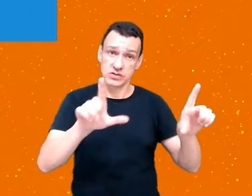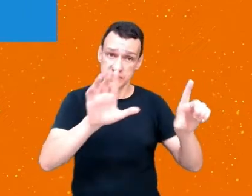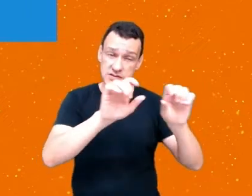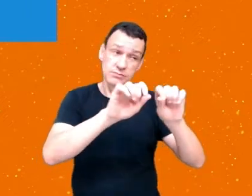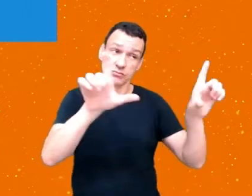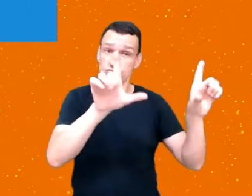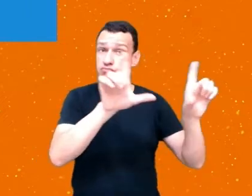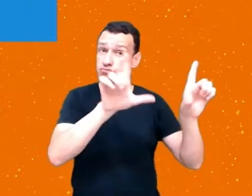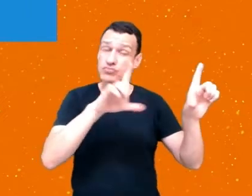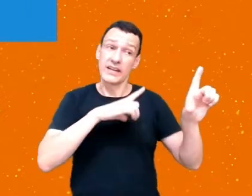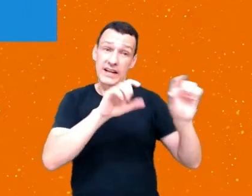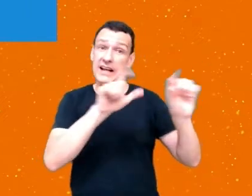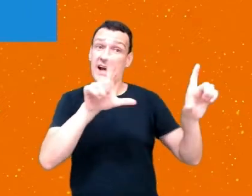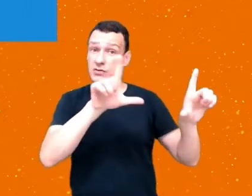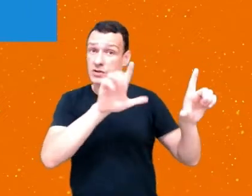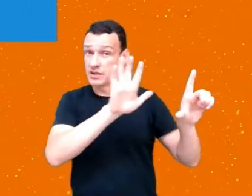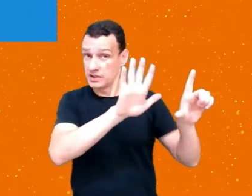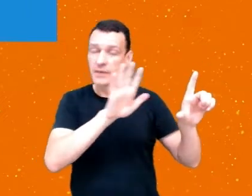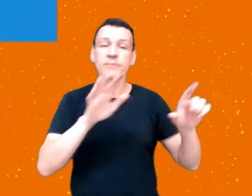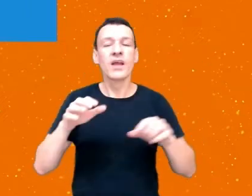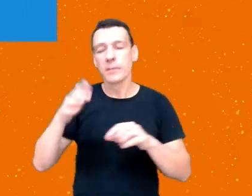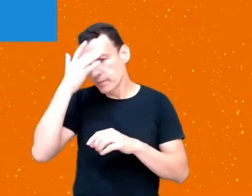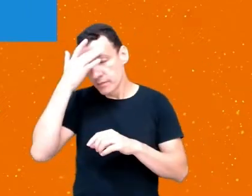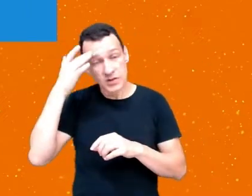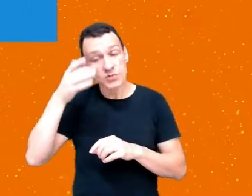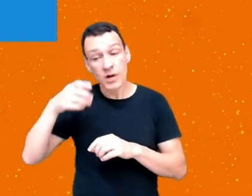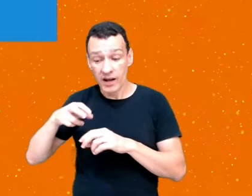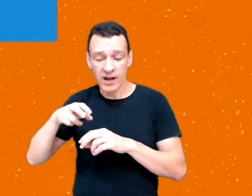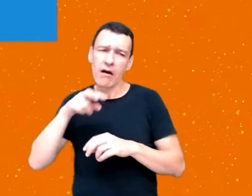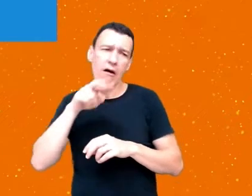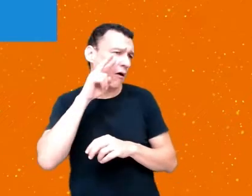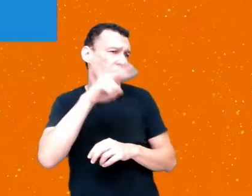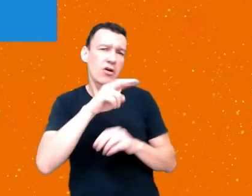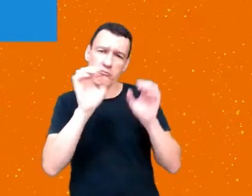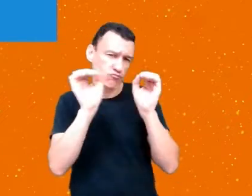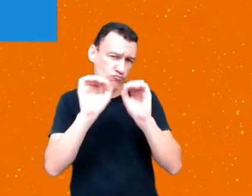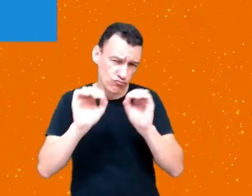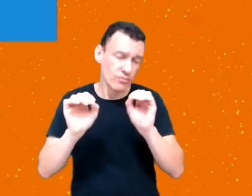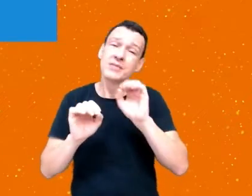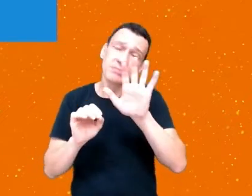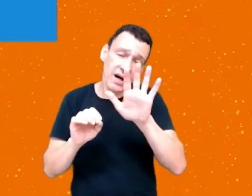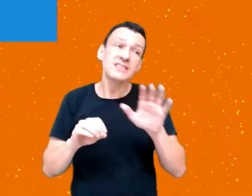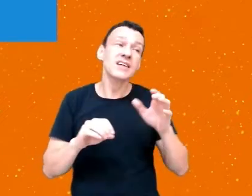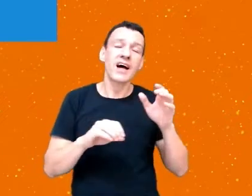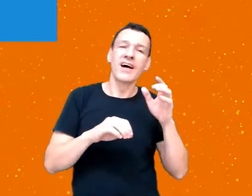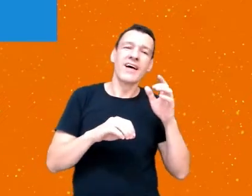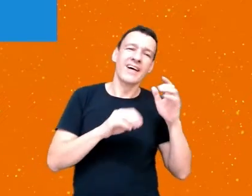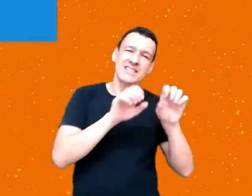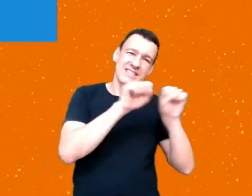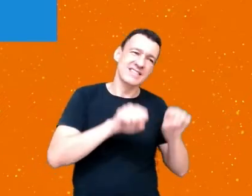naquele momento tá mas automaticamente o sistema passa a ter acesso às informações de